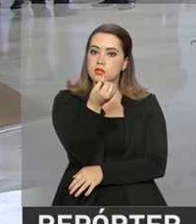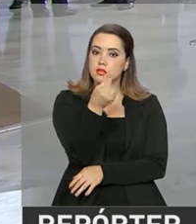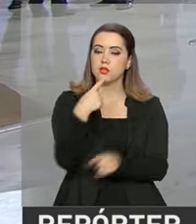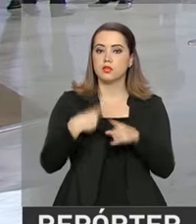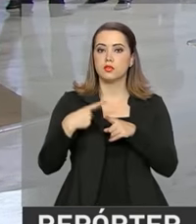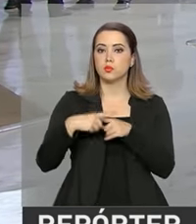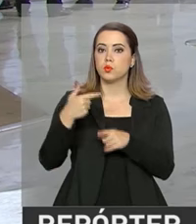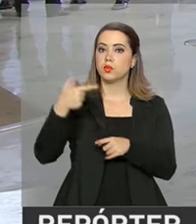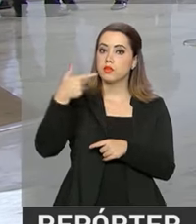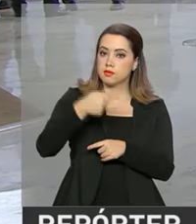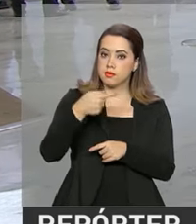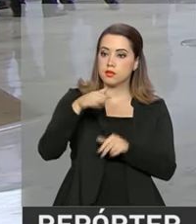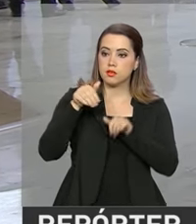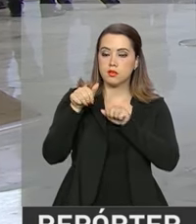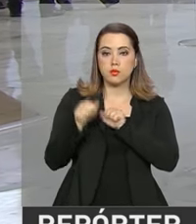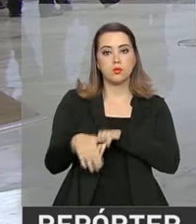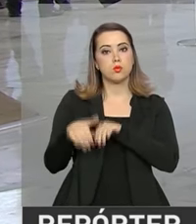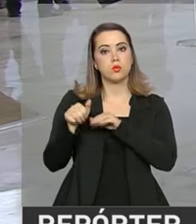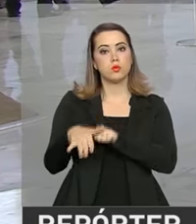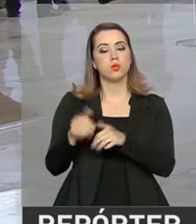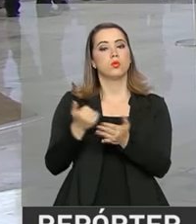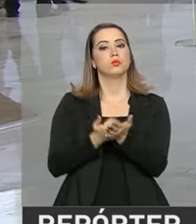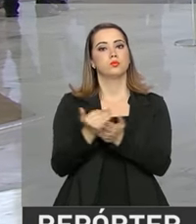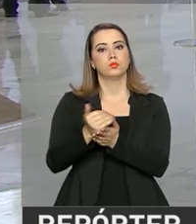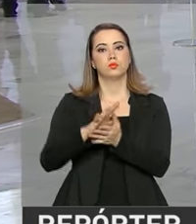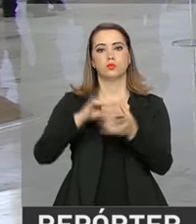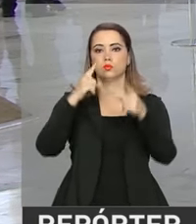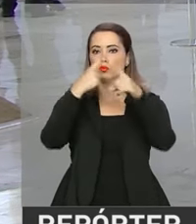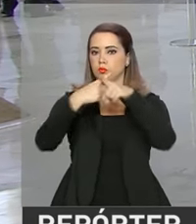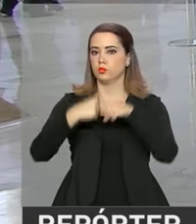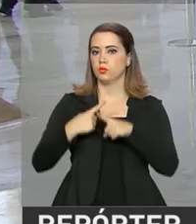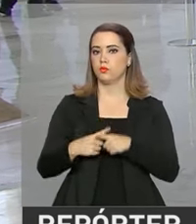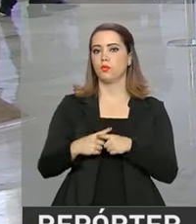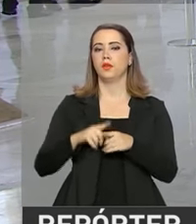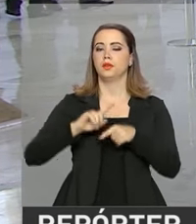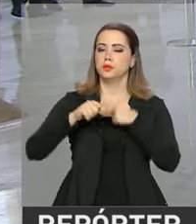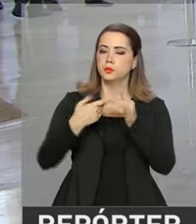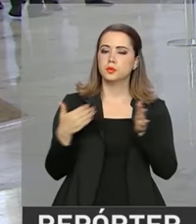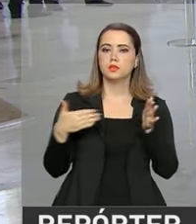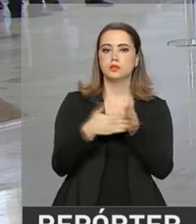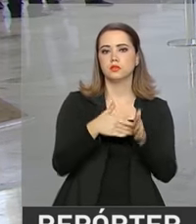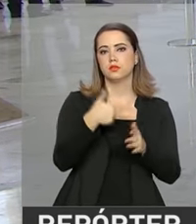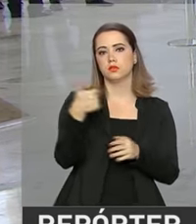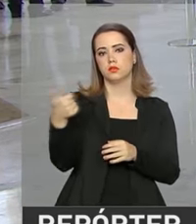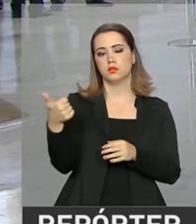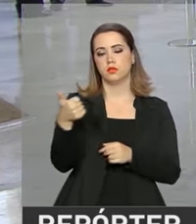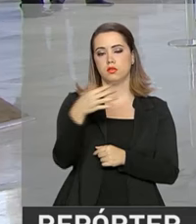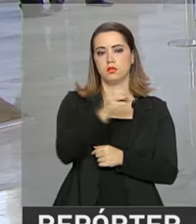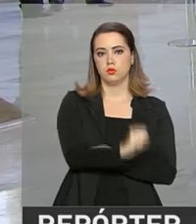vem, começam os Jogos Paralímpicos no Rio de Janeiro, que se estendem até o dia 18 de setembro.